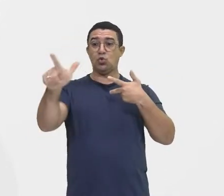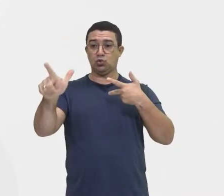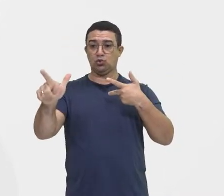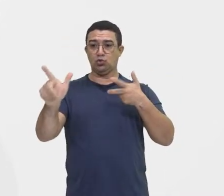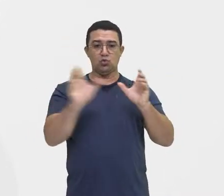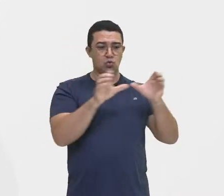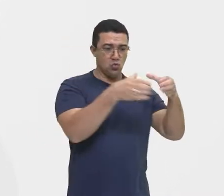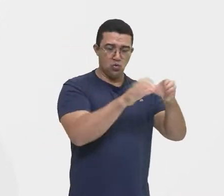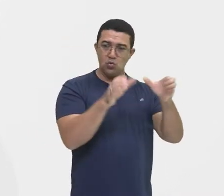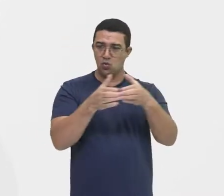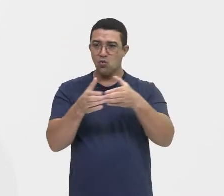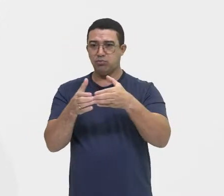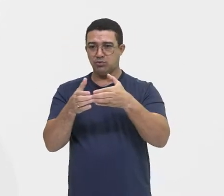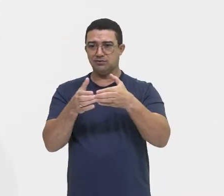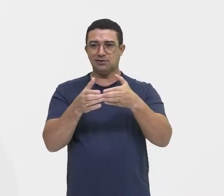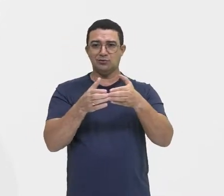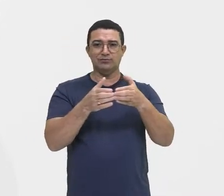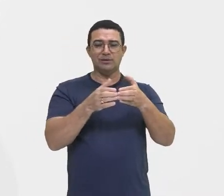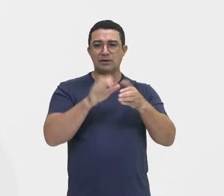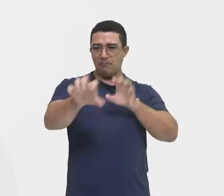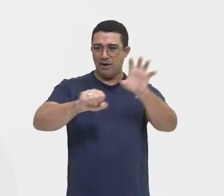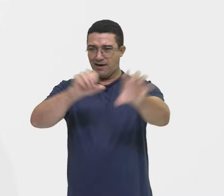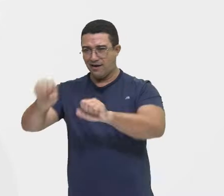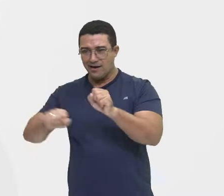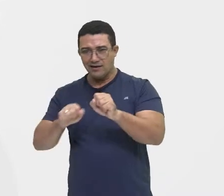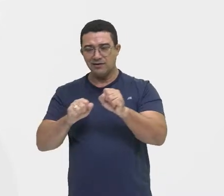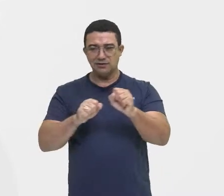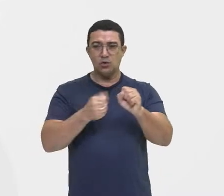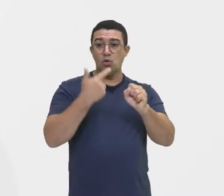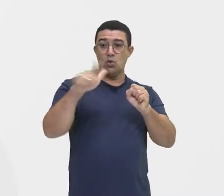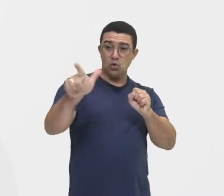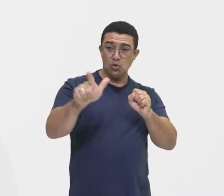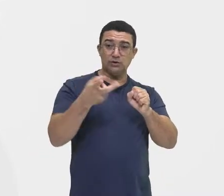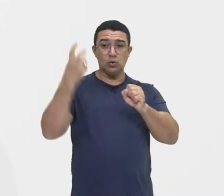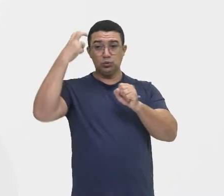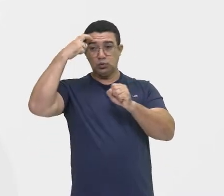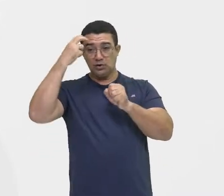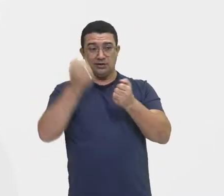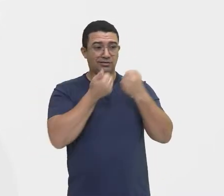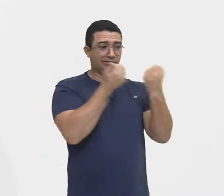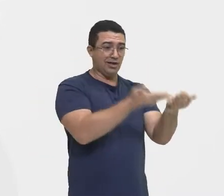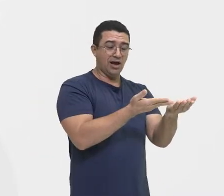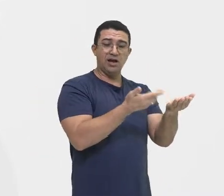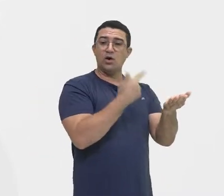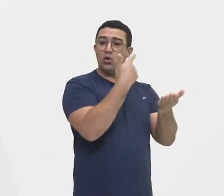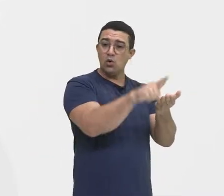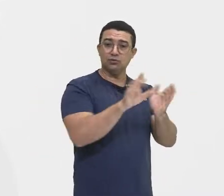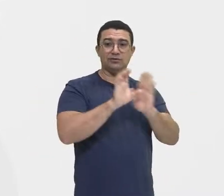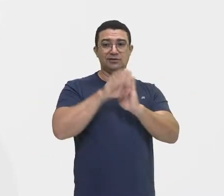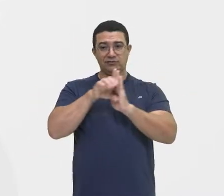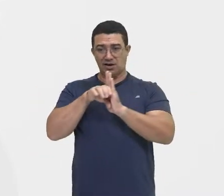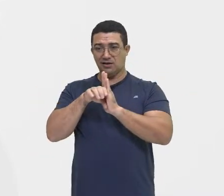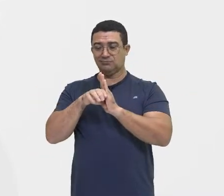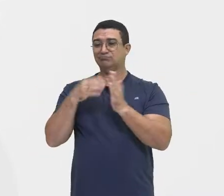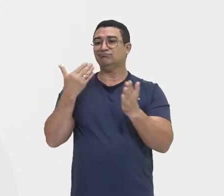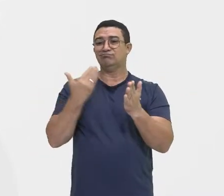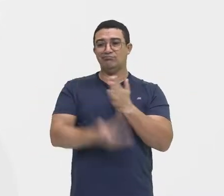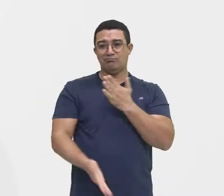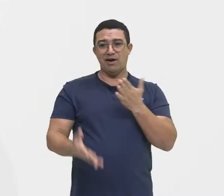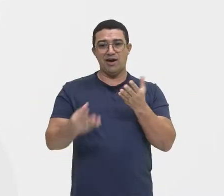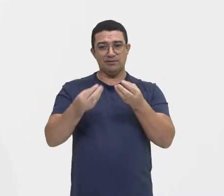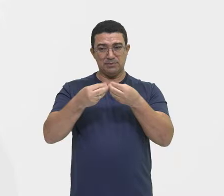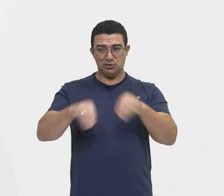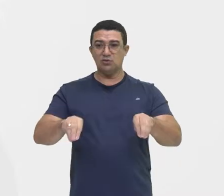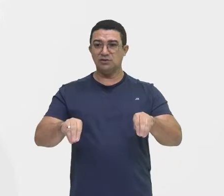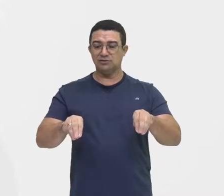retira algo do seu contexto cultural e atribui-lhe outro significado, esse elemento perde o seu valor original,